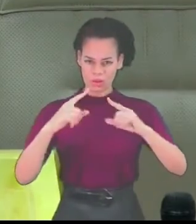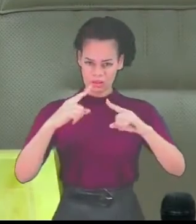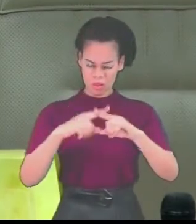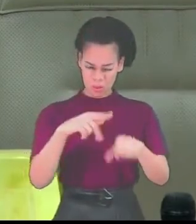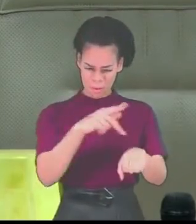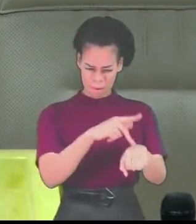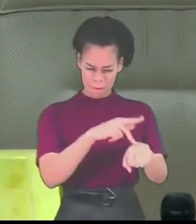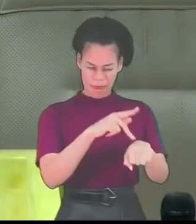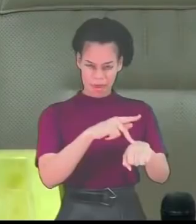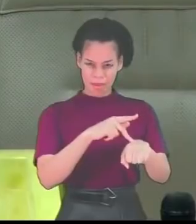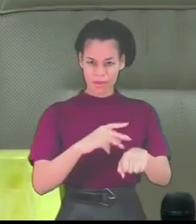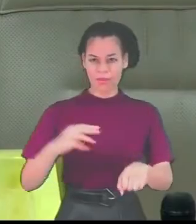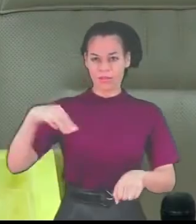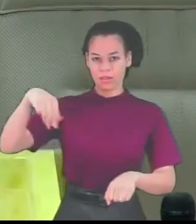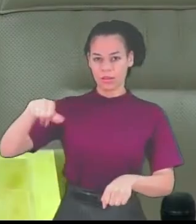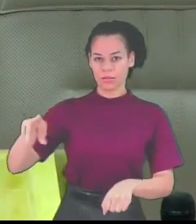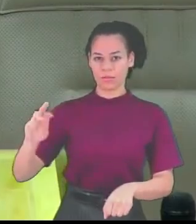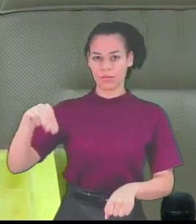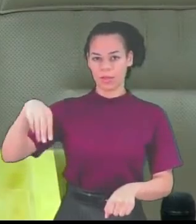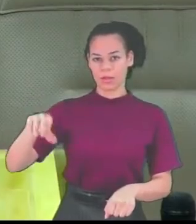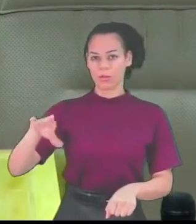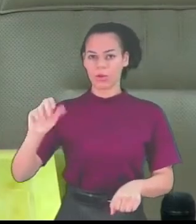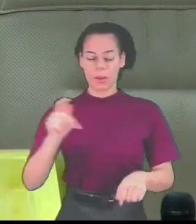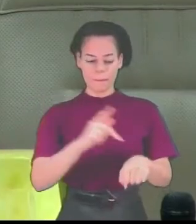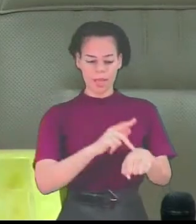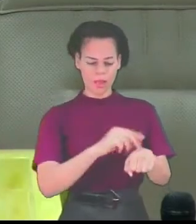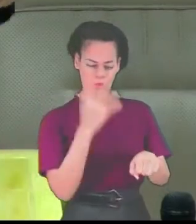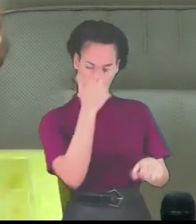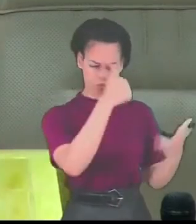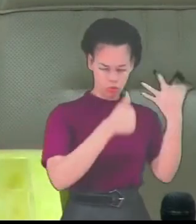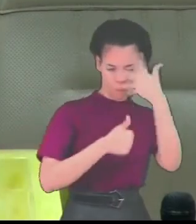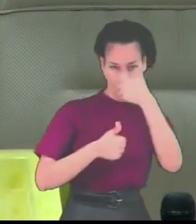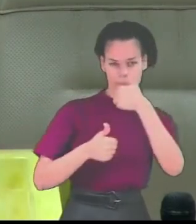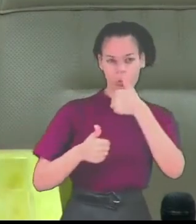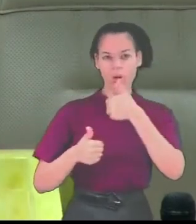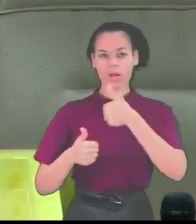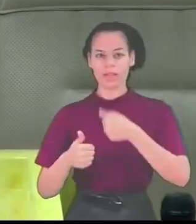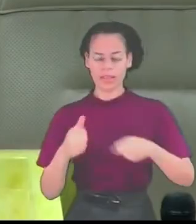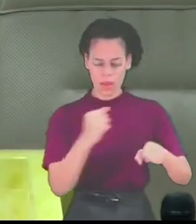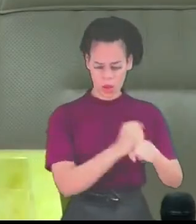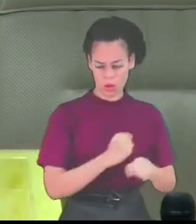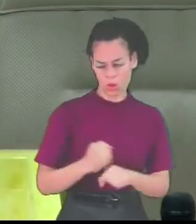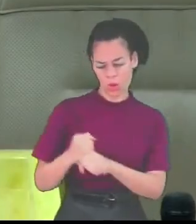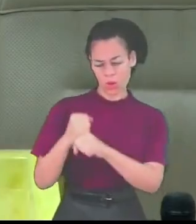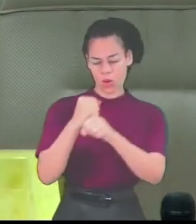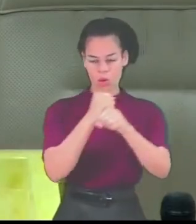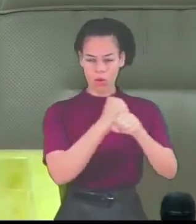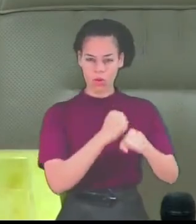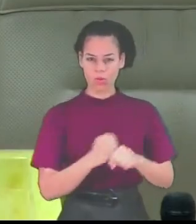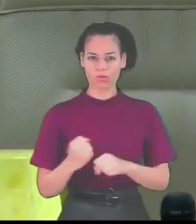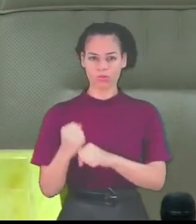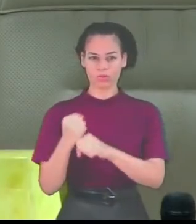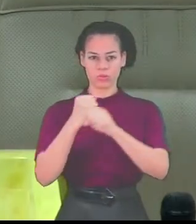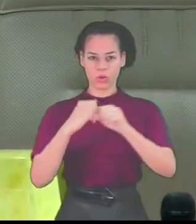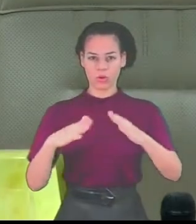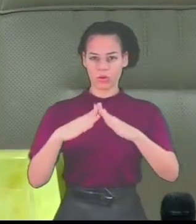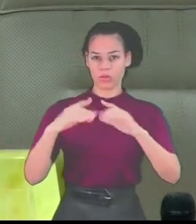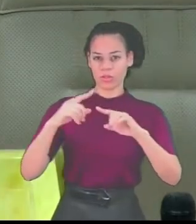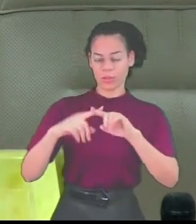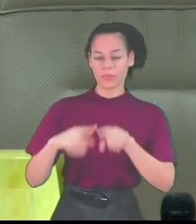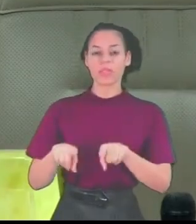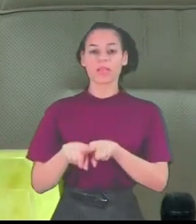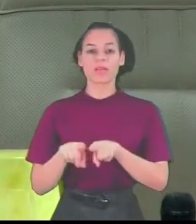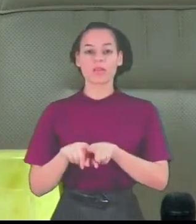bonitas o e entre acho mármores ele coloca além do carro ele